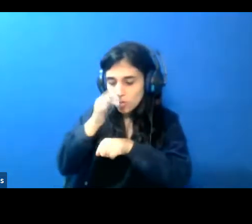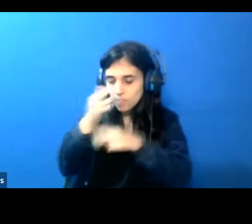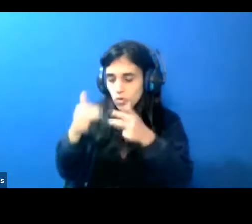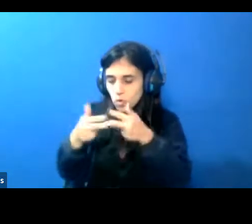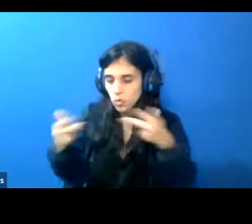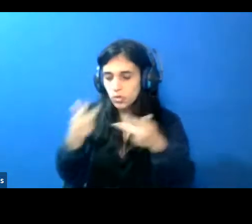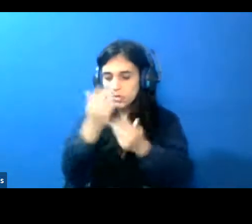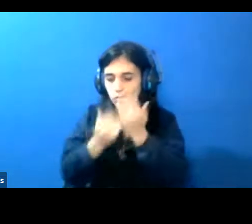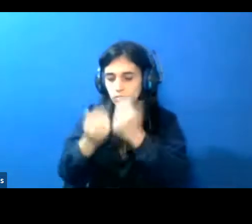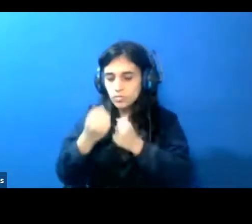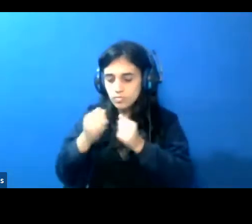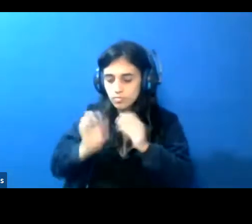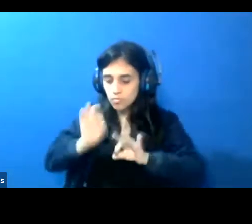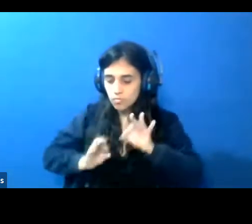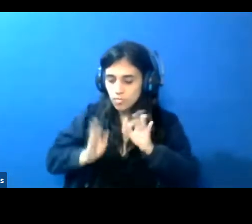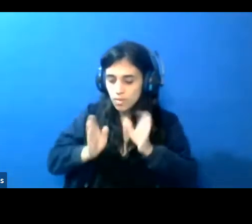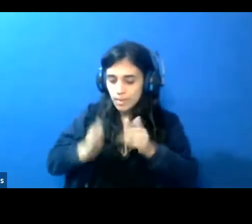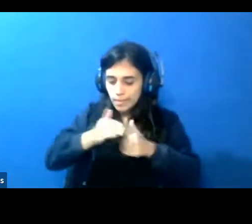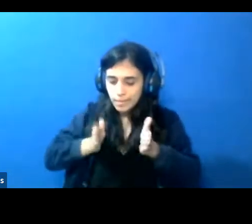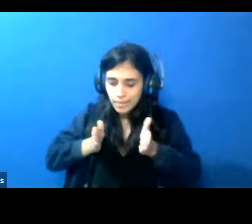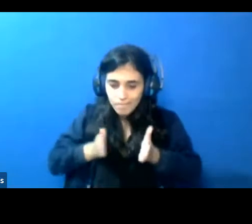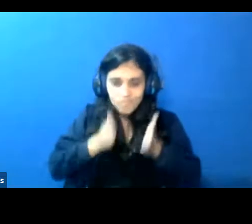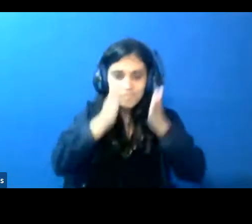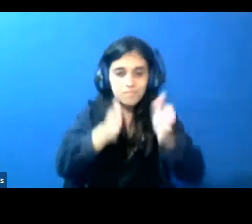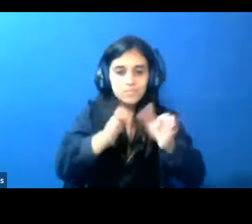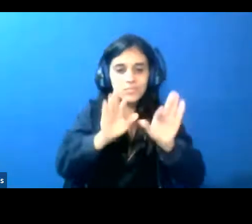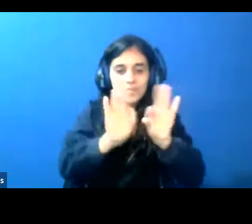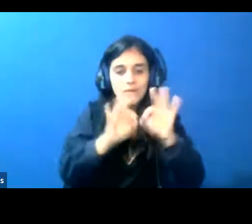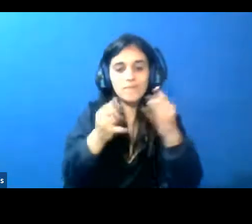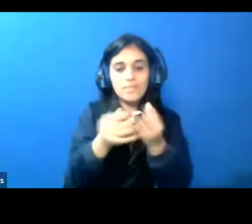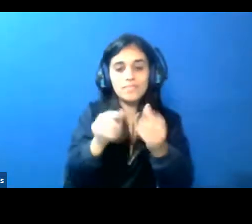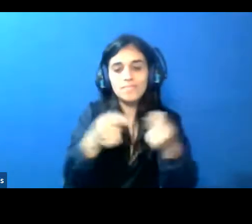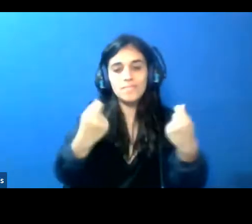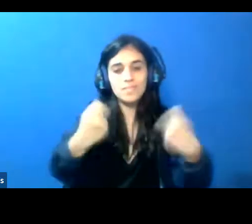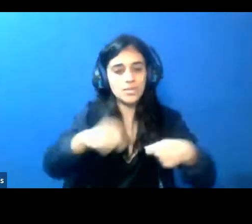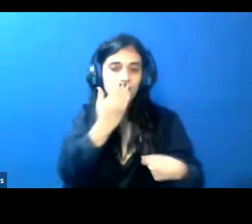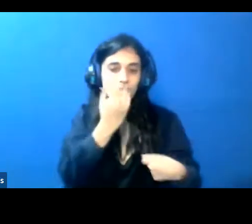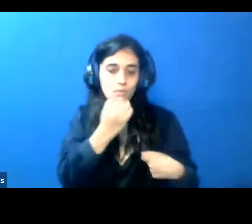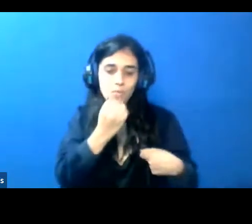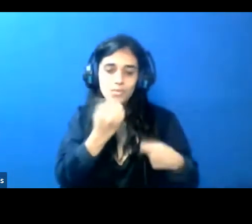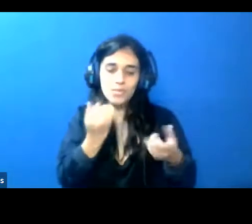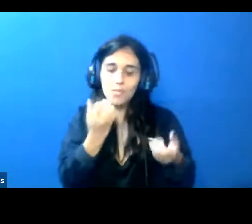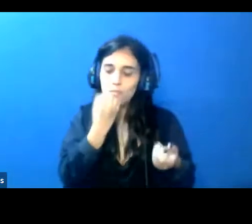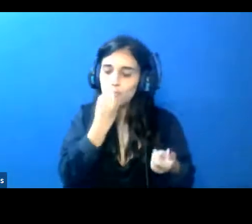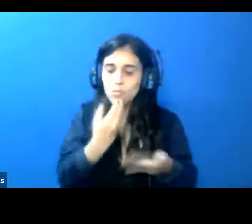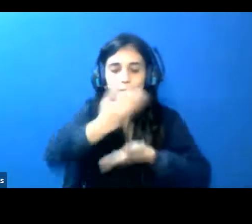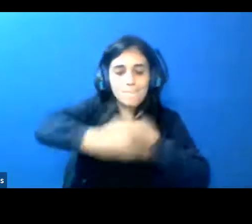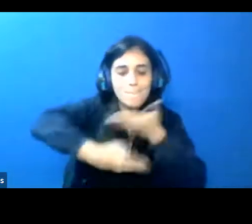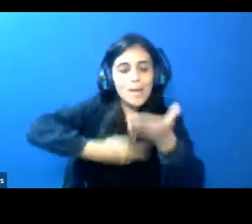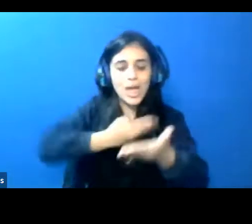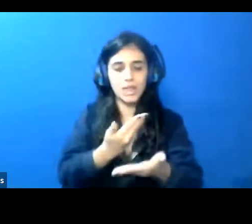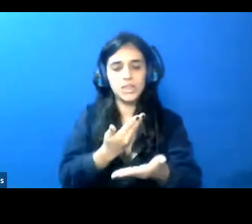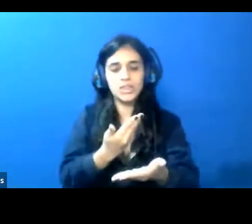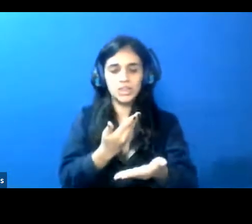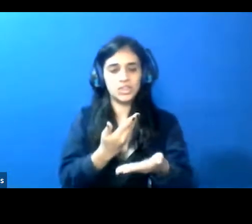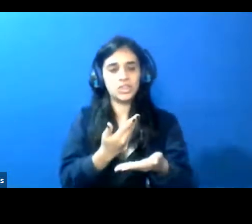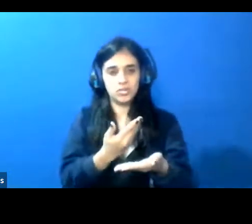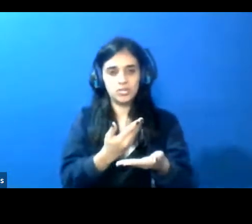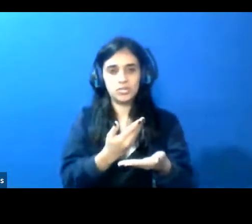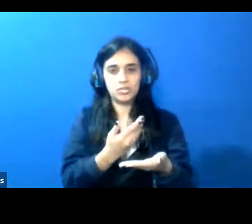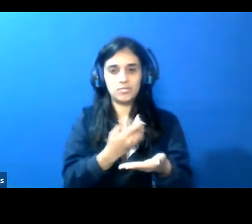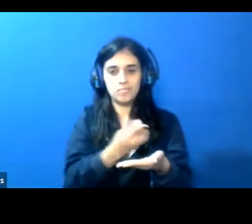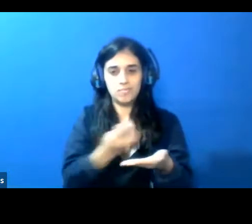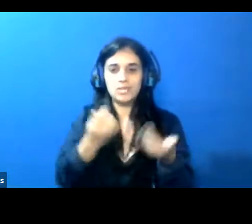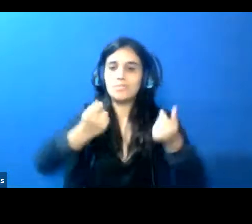foi muito forte esses momentos de partilha, de troca e de levar, então, esses alimentos até quem estava